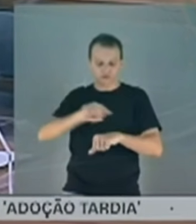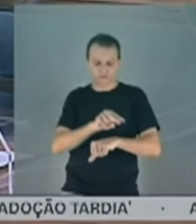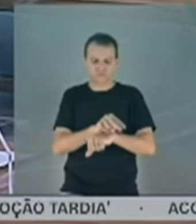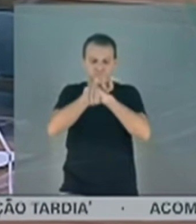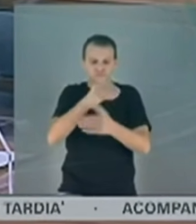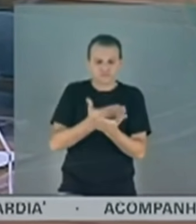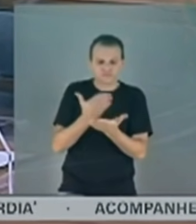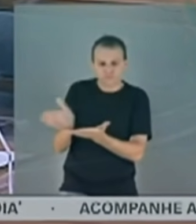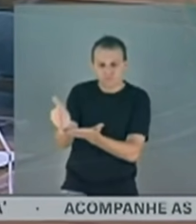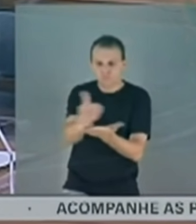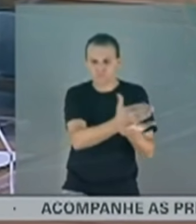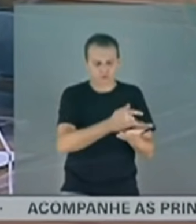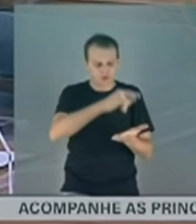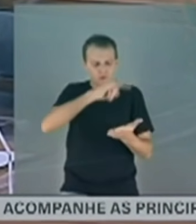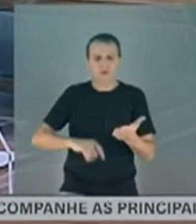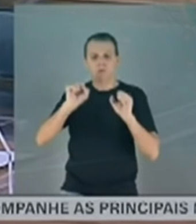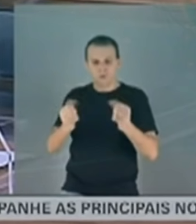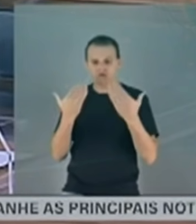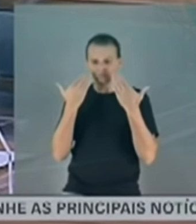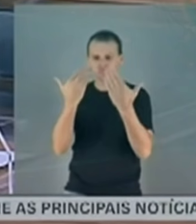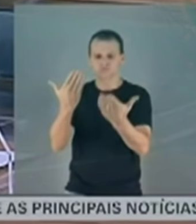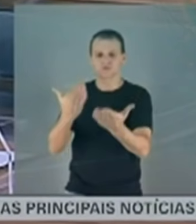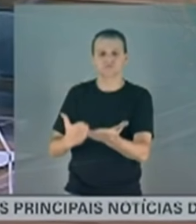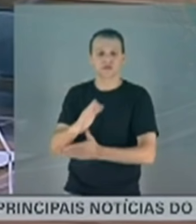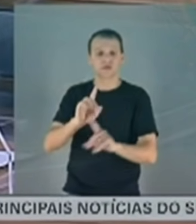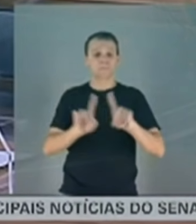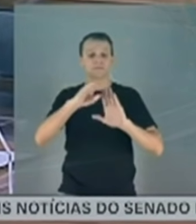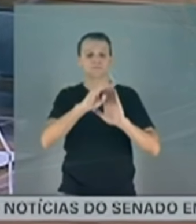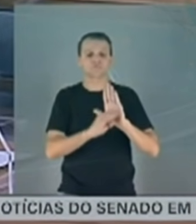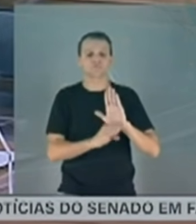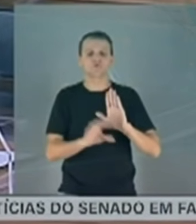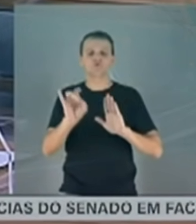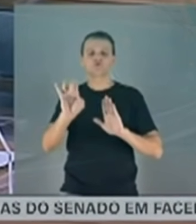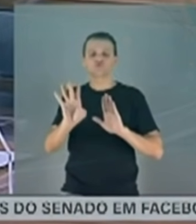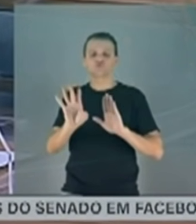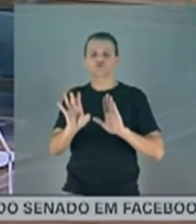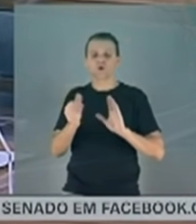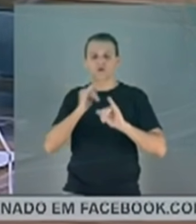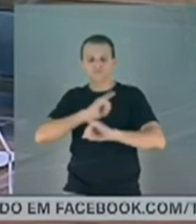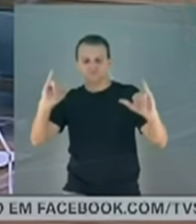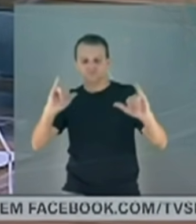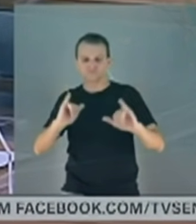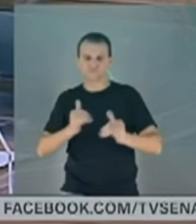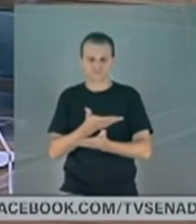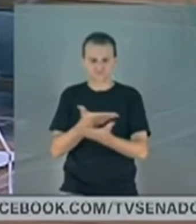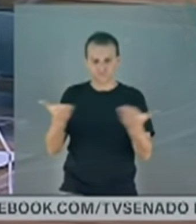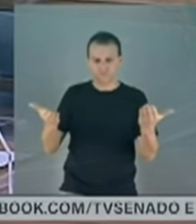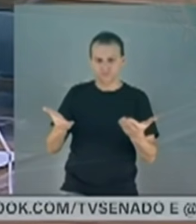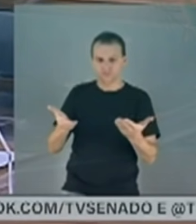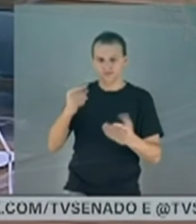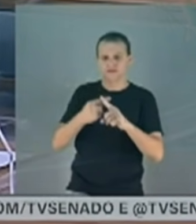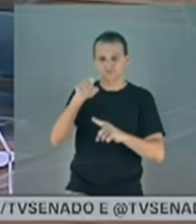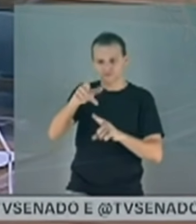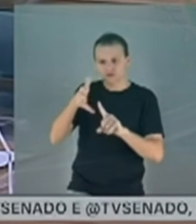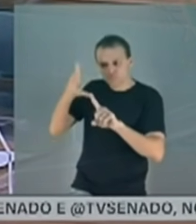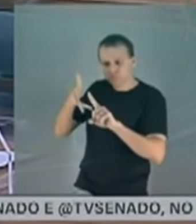podemos enfrentar o requerimento e aprovar. Mas o critério, estou apenas reforçando o entendimento que Vossa Excelência anunciou da